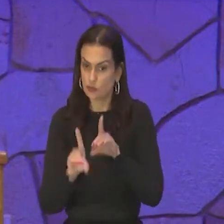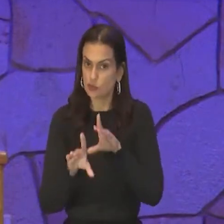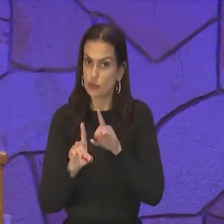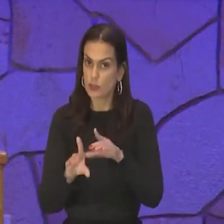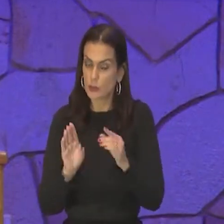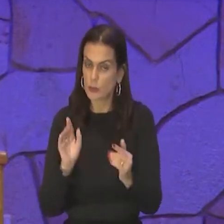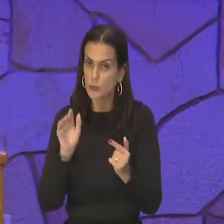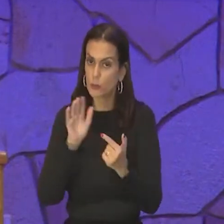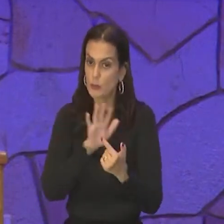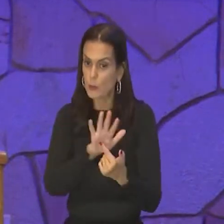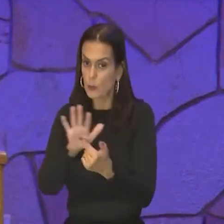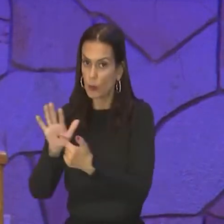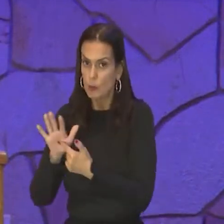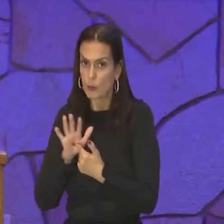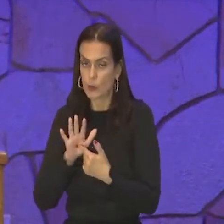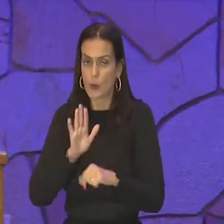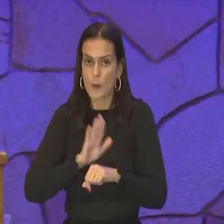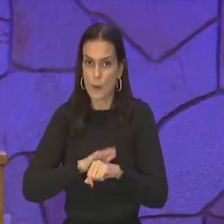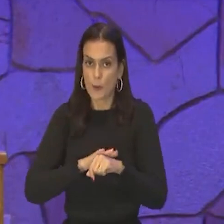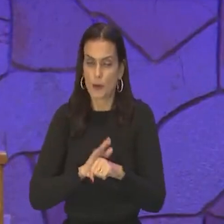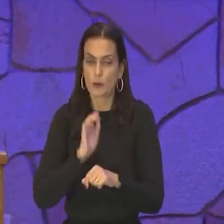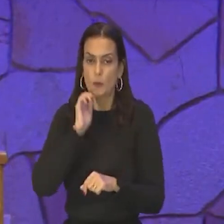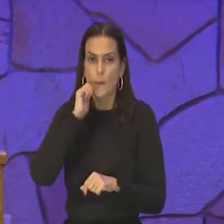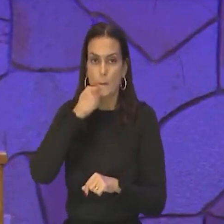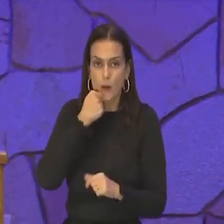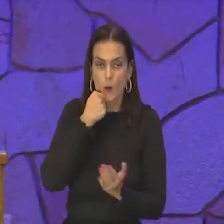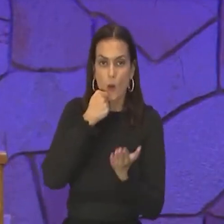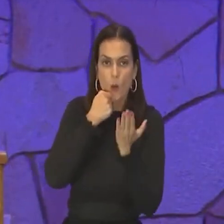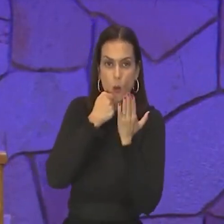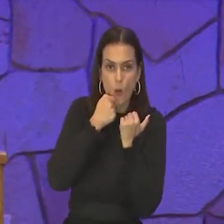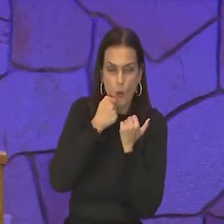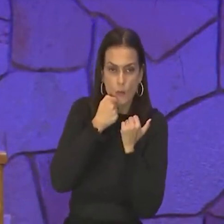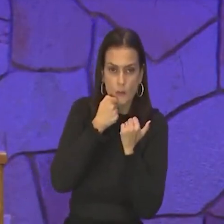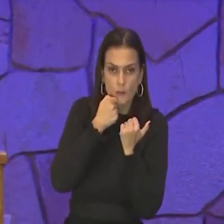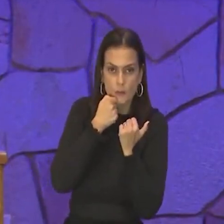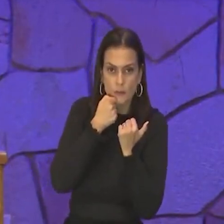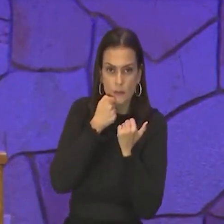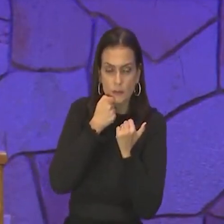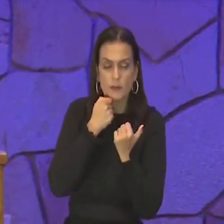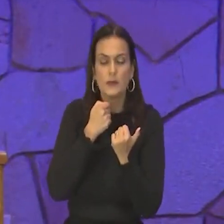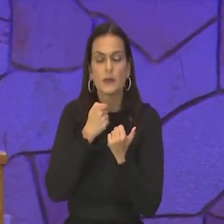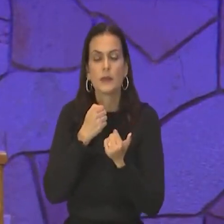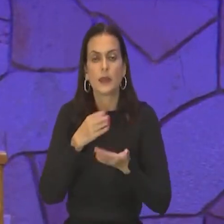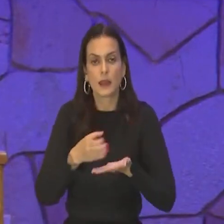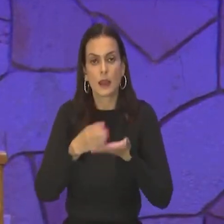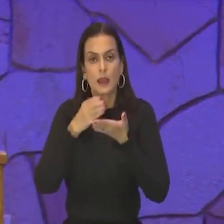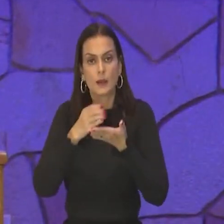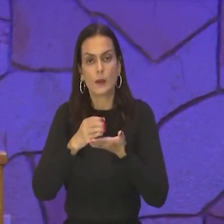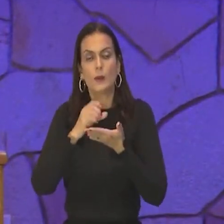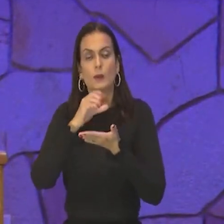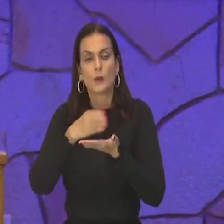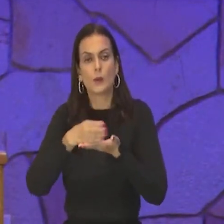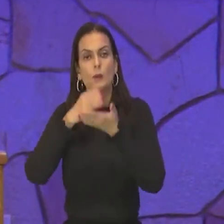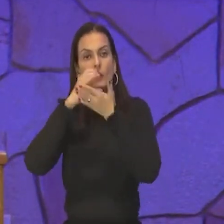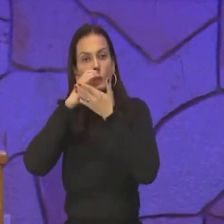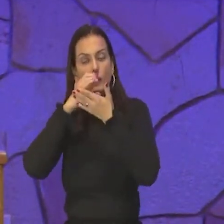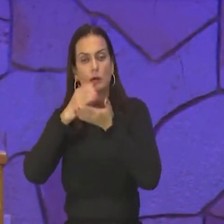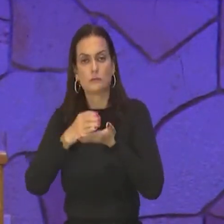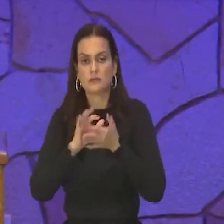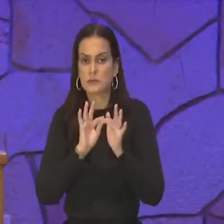nos mostrar que quando comemos pão, nós comemos pão, quando nós tomamos o cálice, nós tomamos o